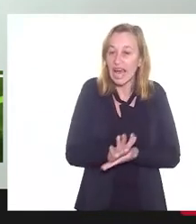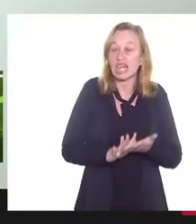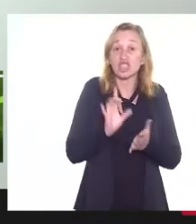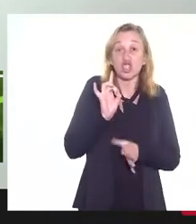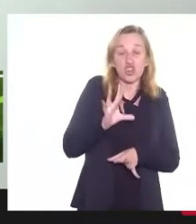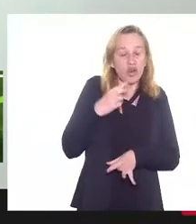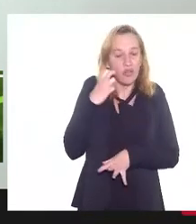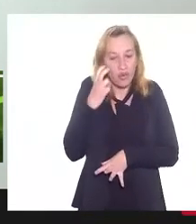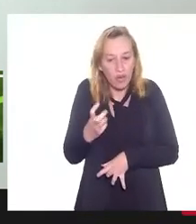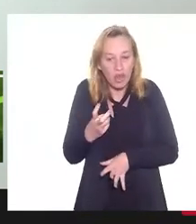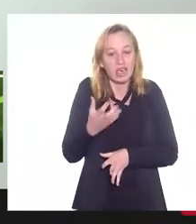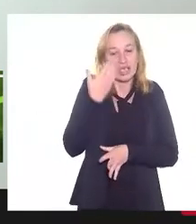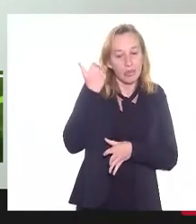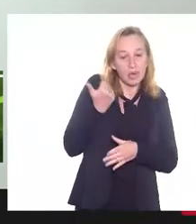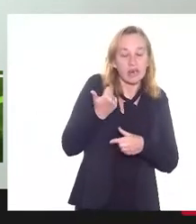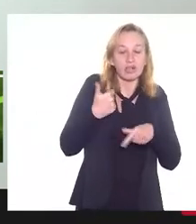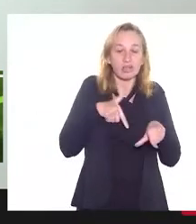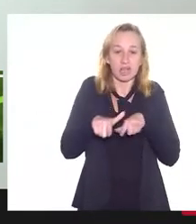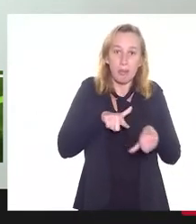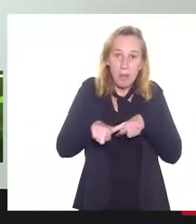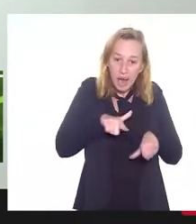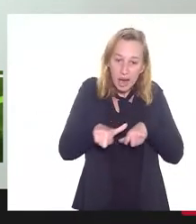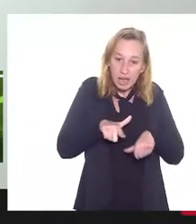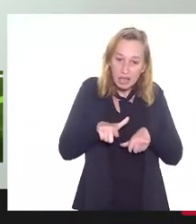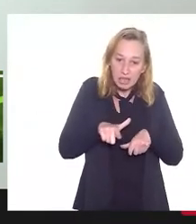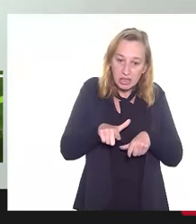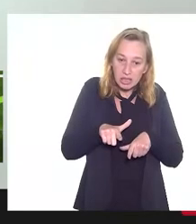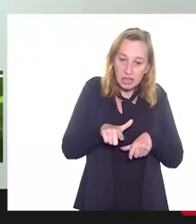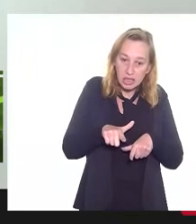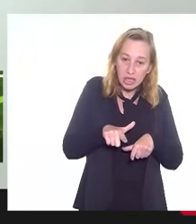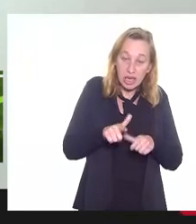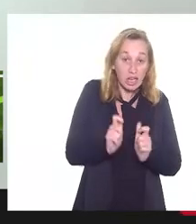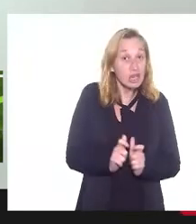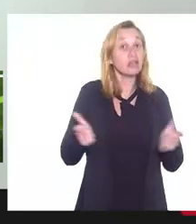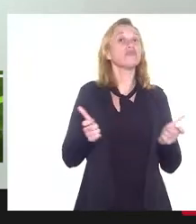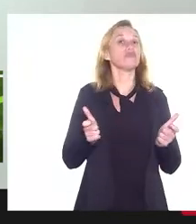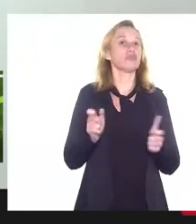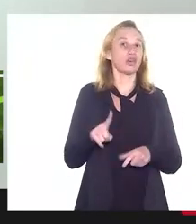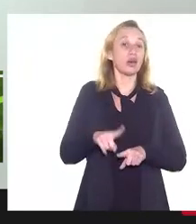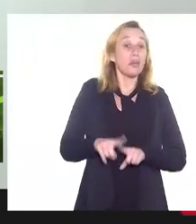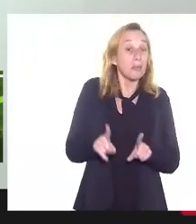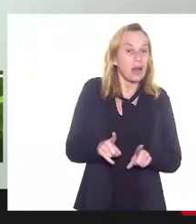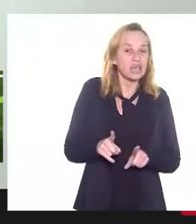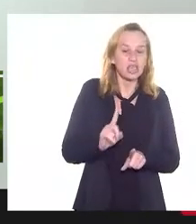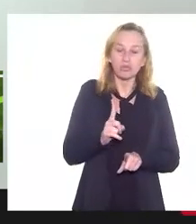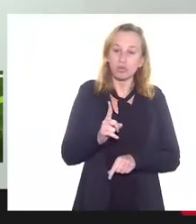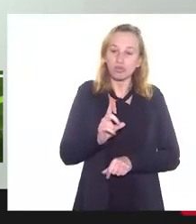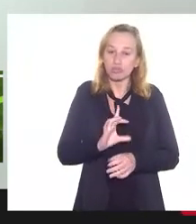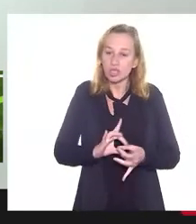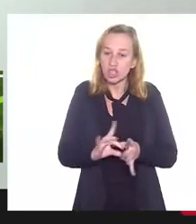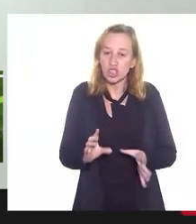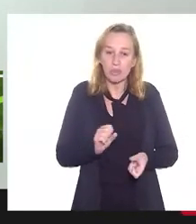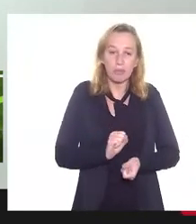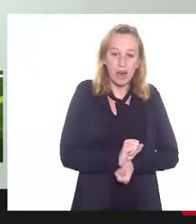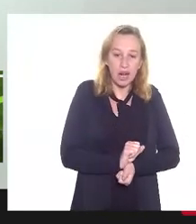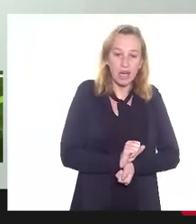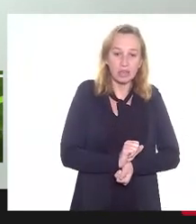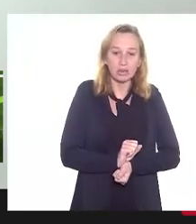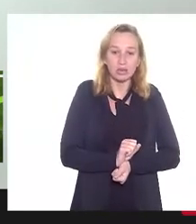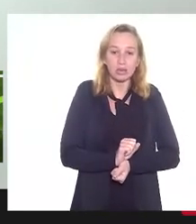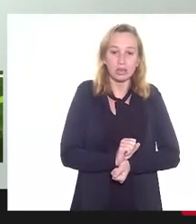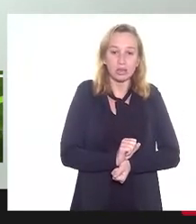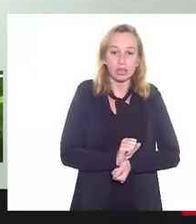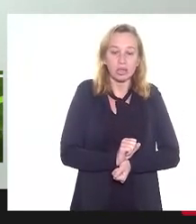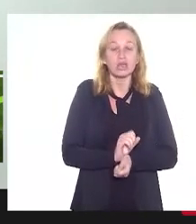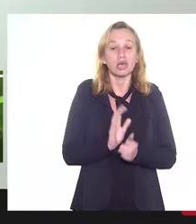constrangimento. A gente sabe que o trabalho, o volume de trabalho para os servidores é enorme. Né? Mas eu não deixei aquilo parado e